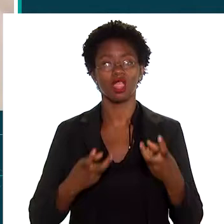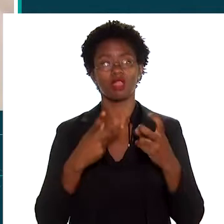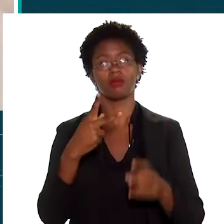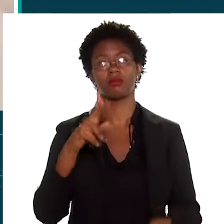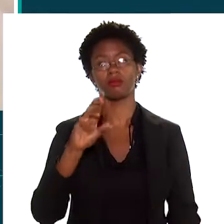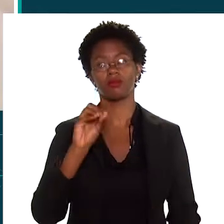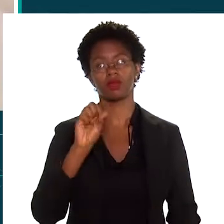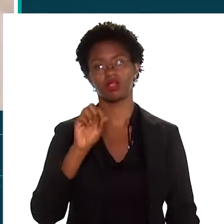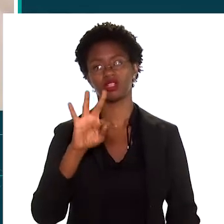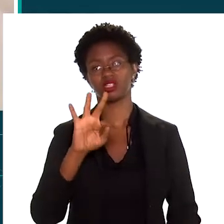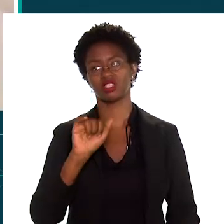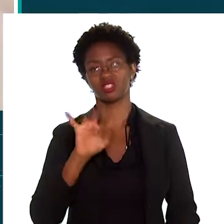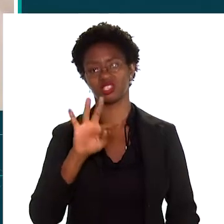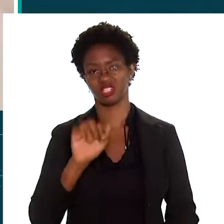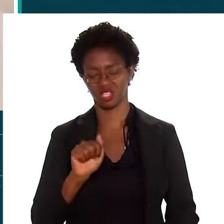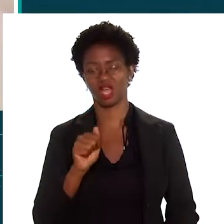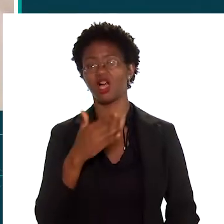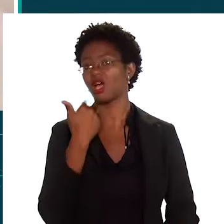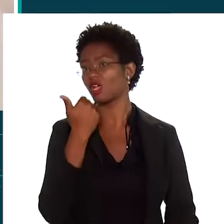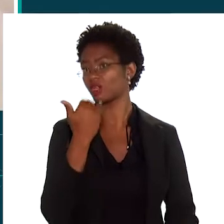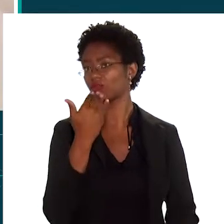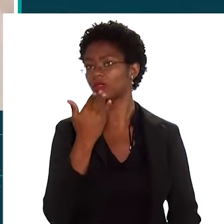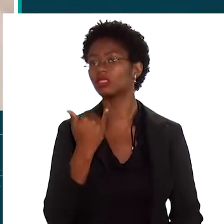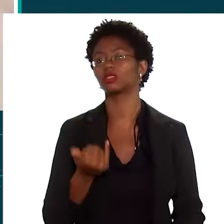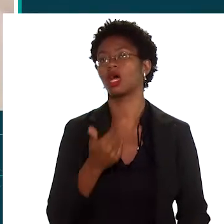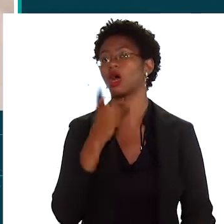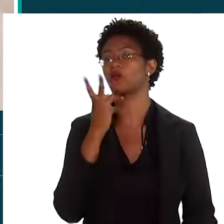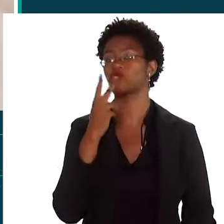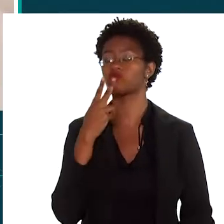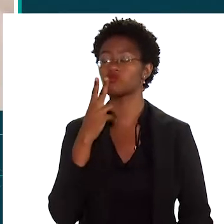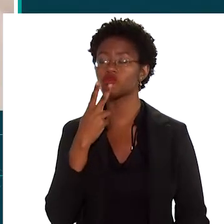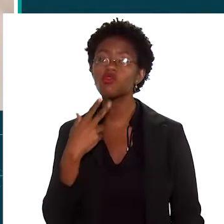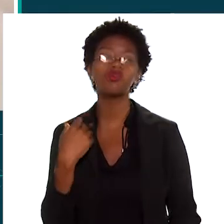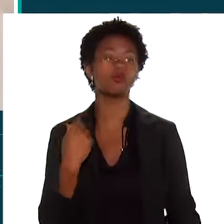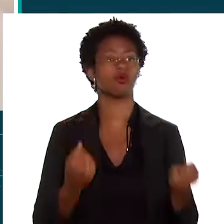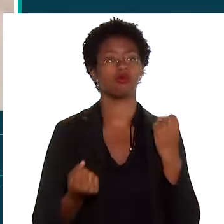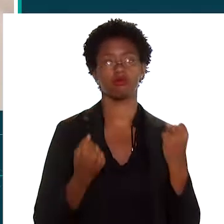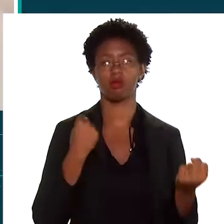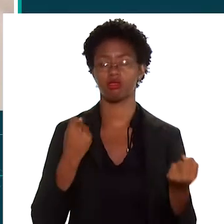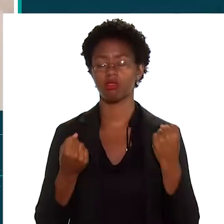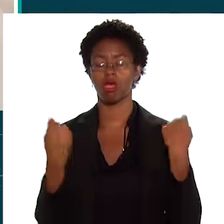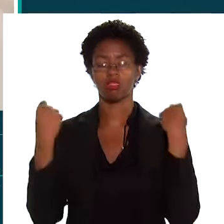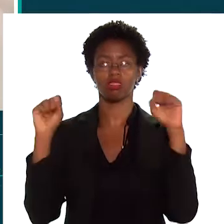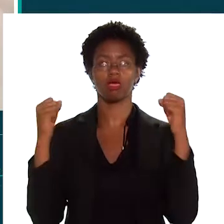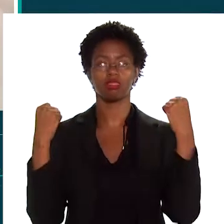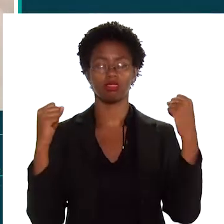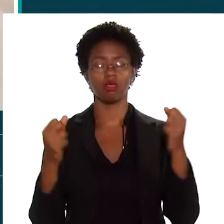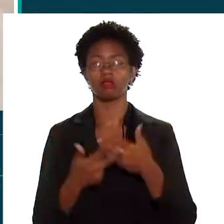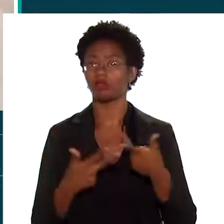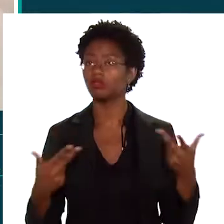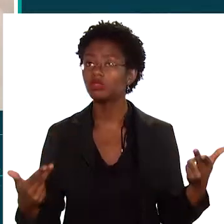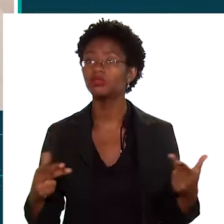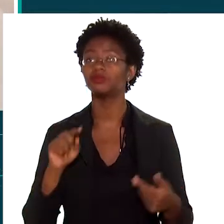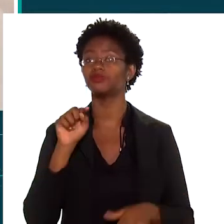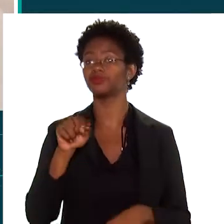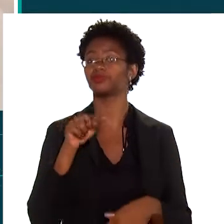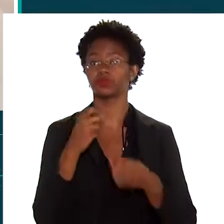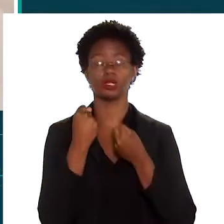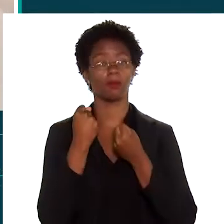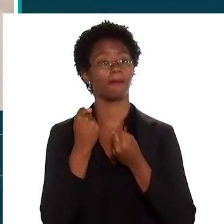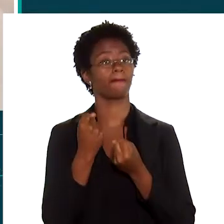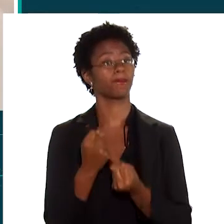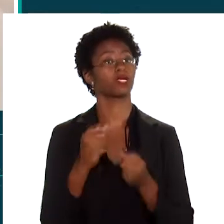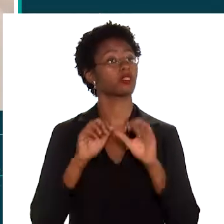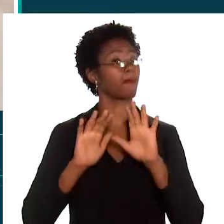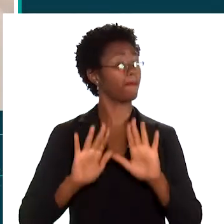câncer de próstata, hábitos do ponto de vista alimentar, questão de fumo, atividade física, isso tem